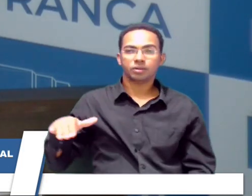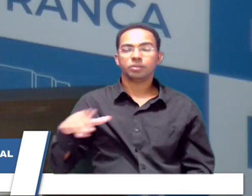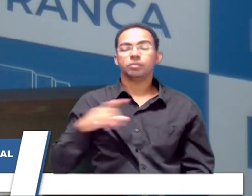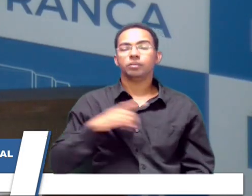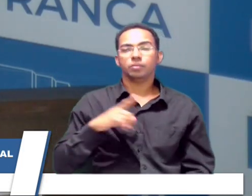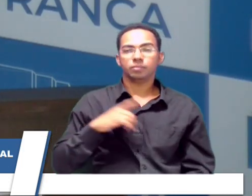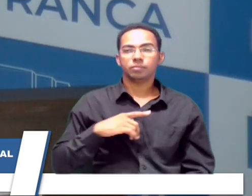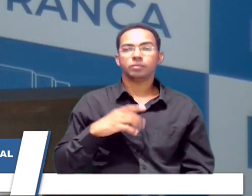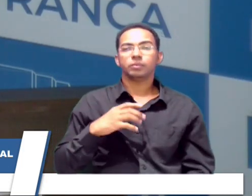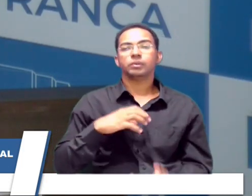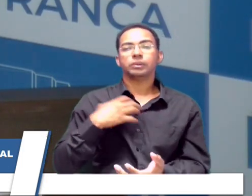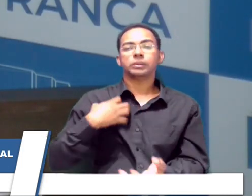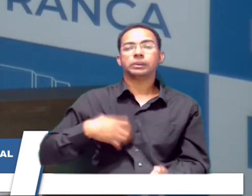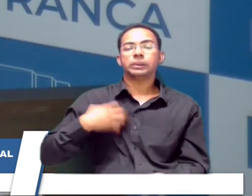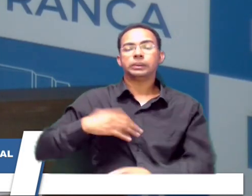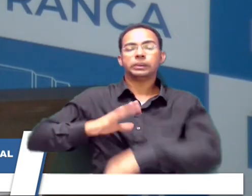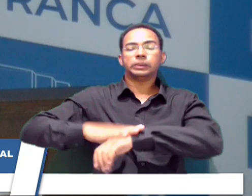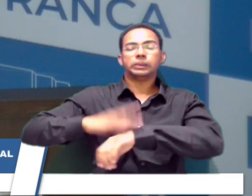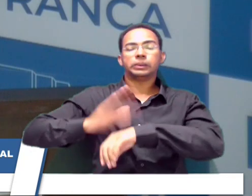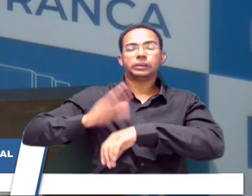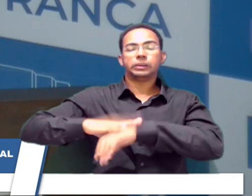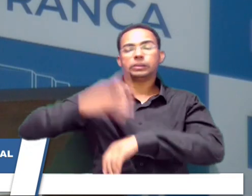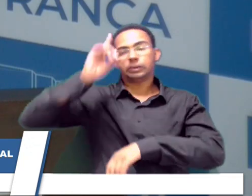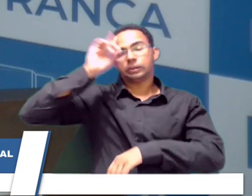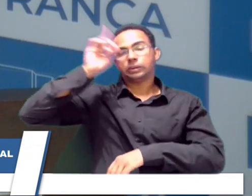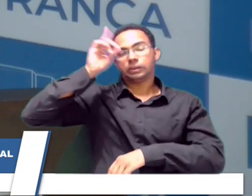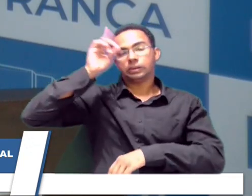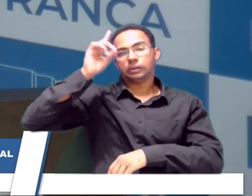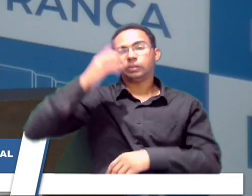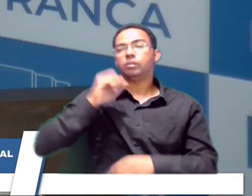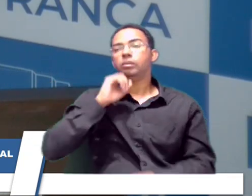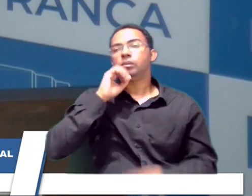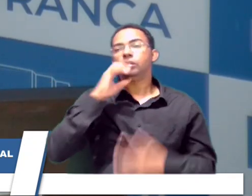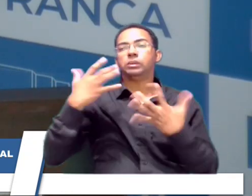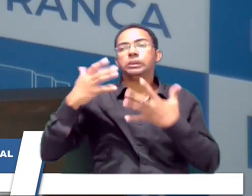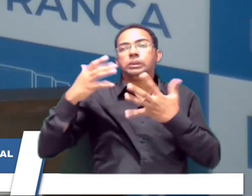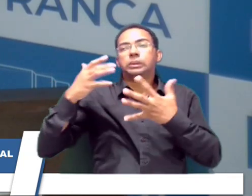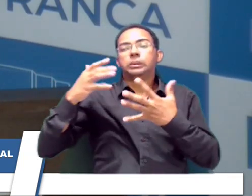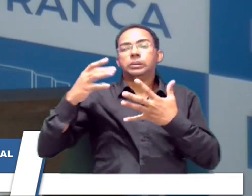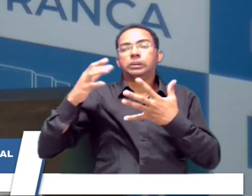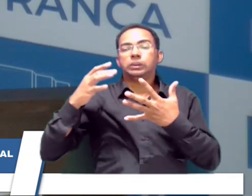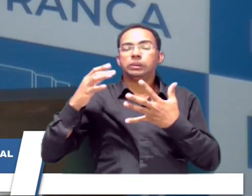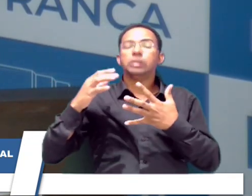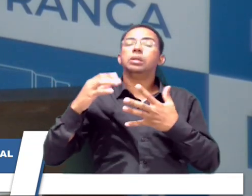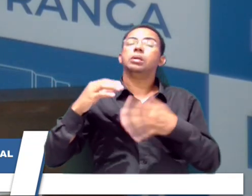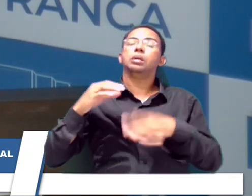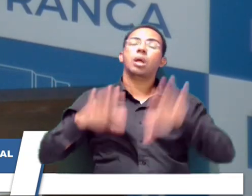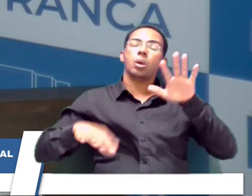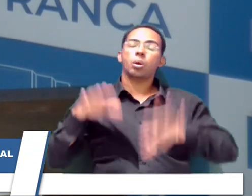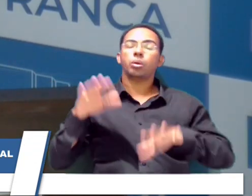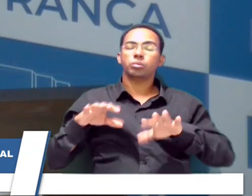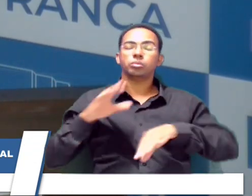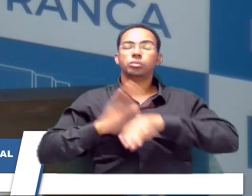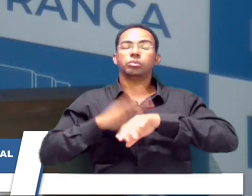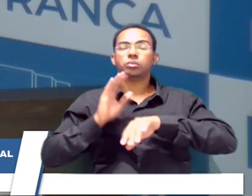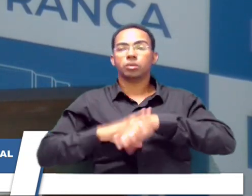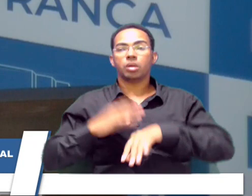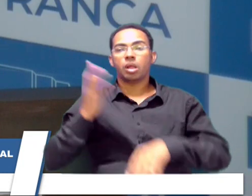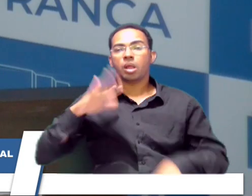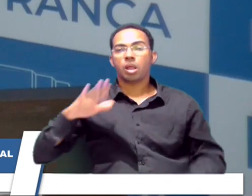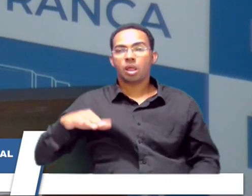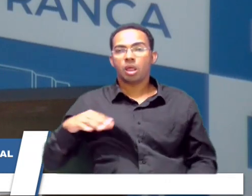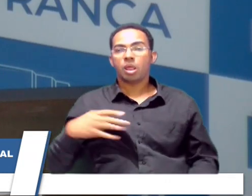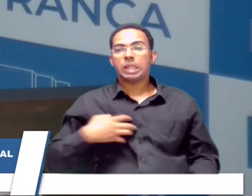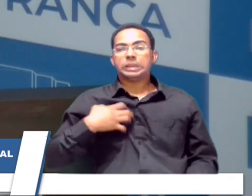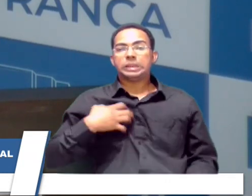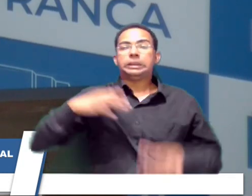muitas crises por dia, crises convulsivas, e tem casos que a criança, quando ela dá a crise,